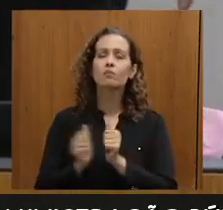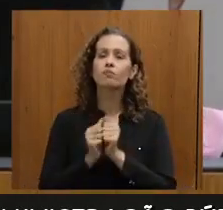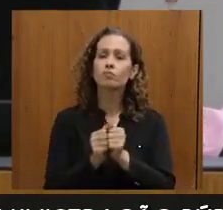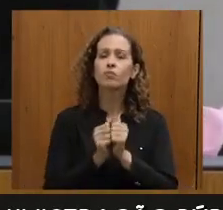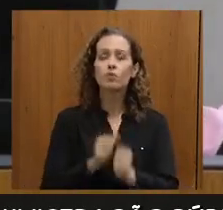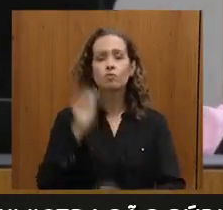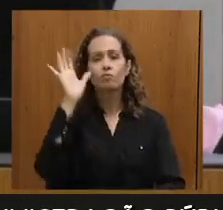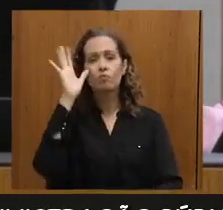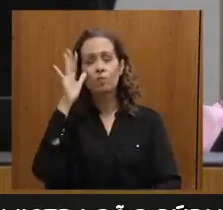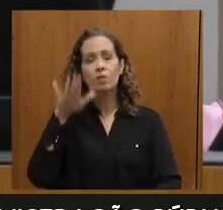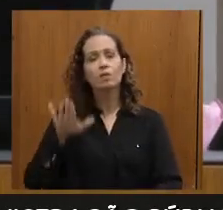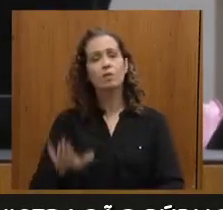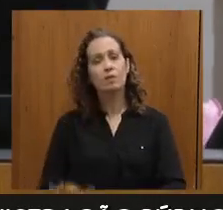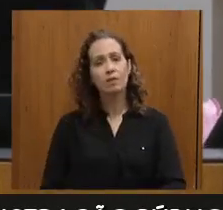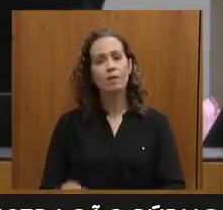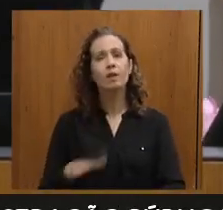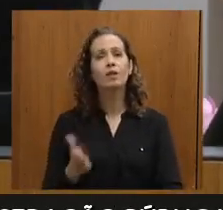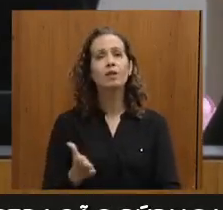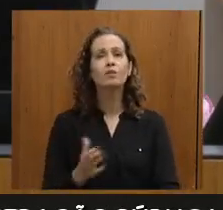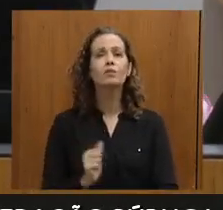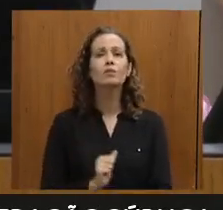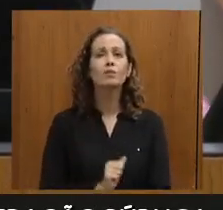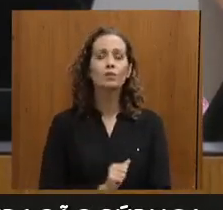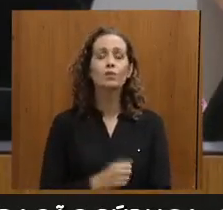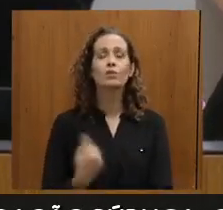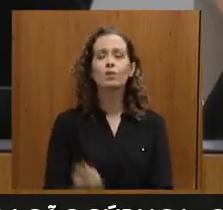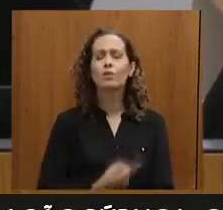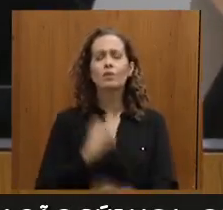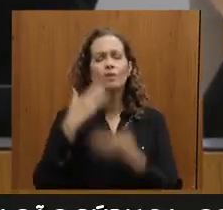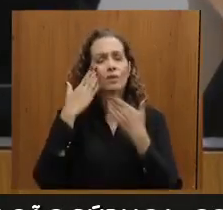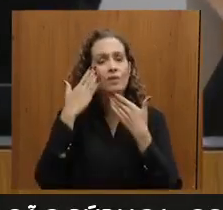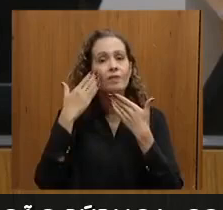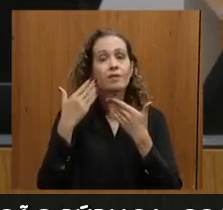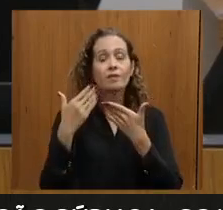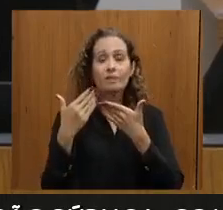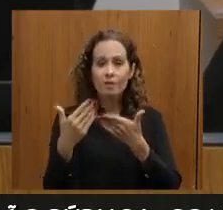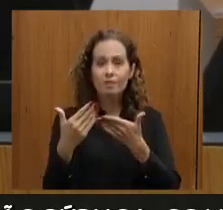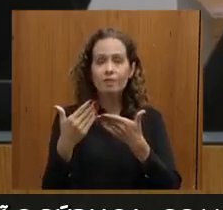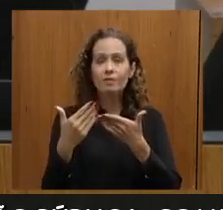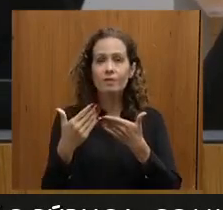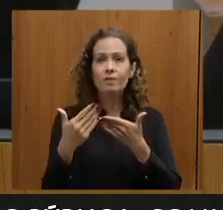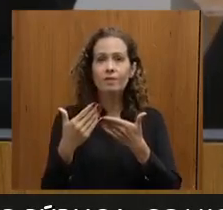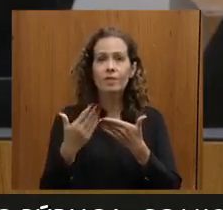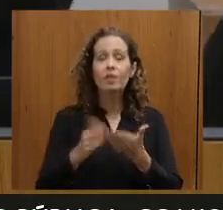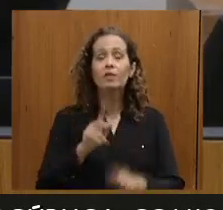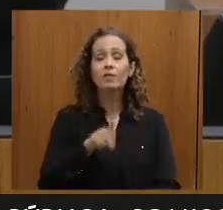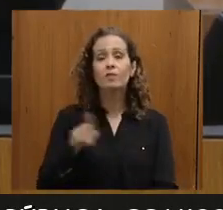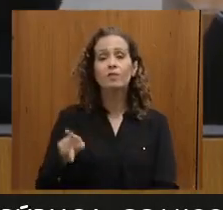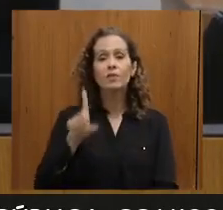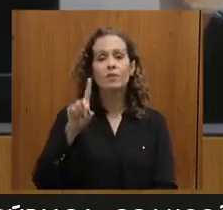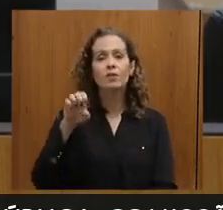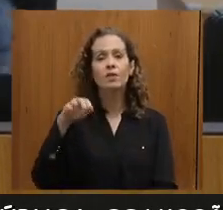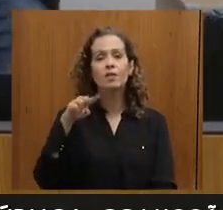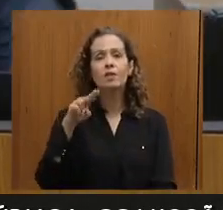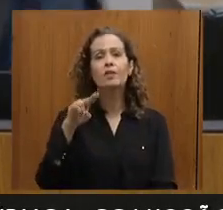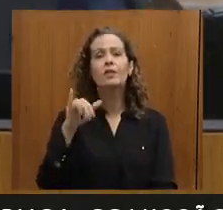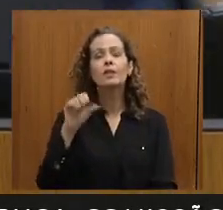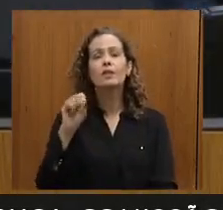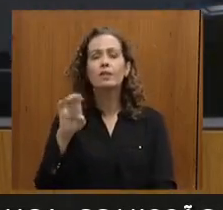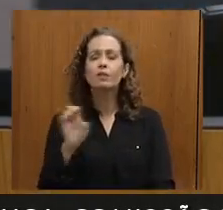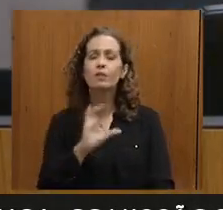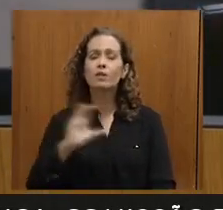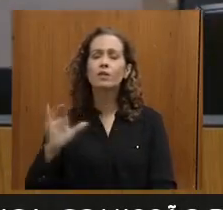trabalhos aqui nesta tarde através do nosso agradecimento através da professora Denise de Paula Romano,